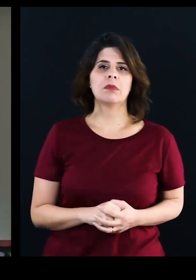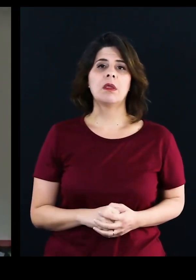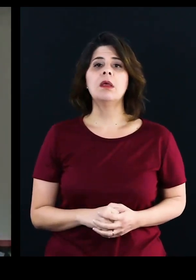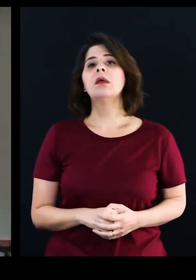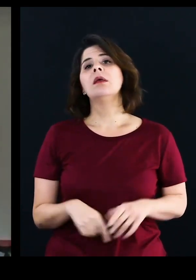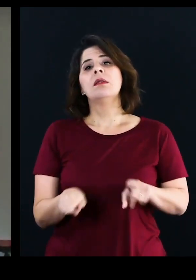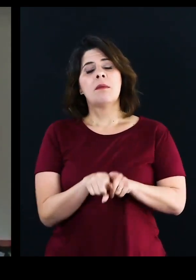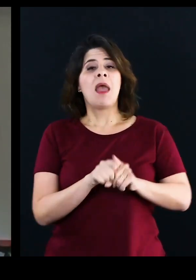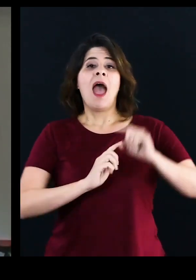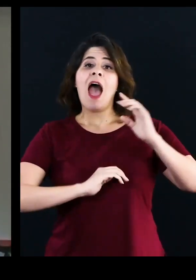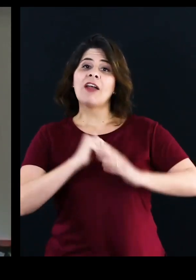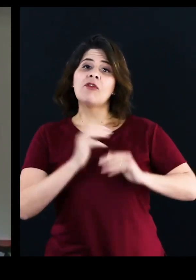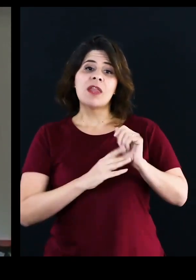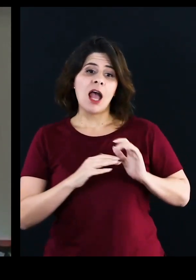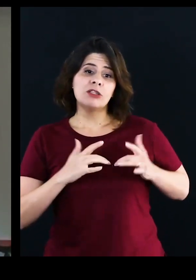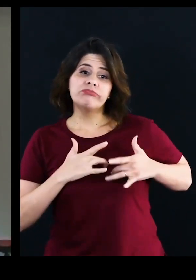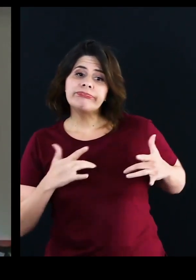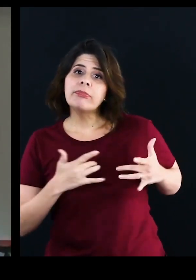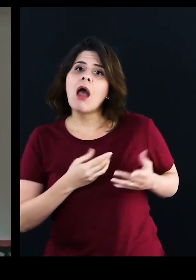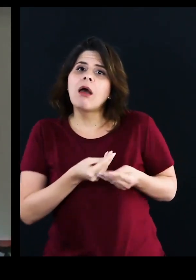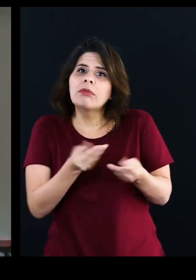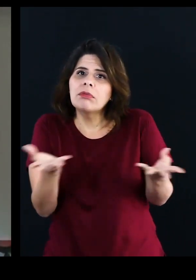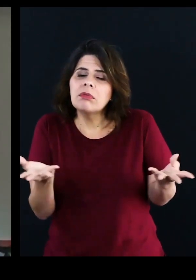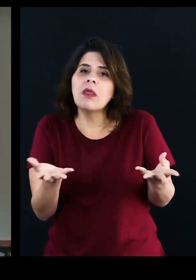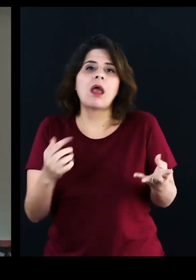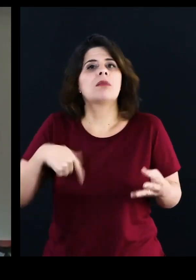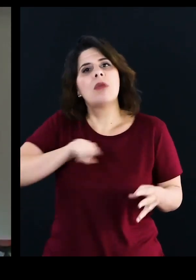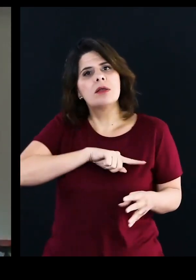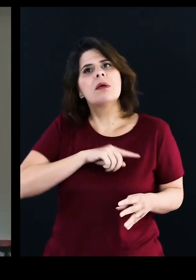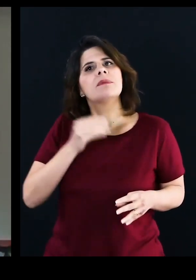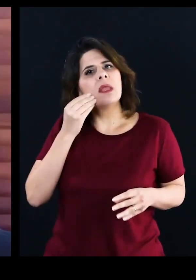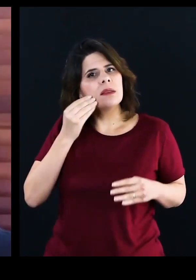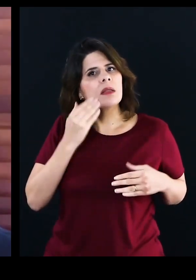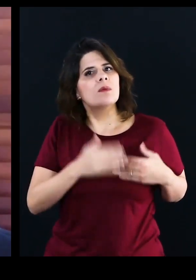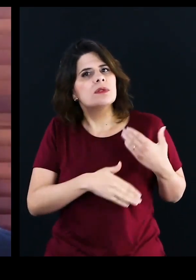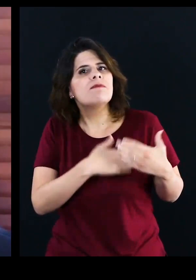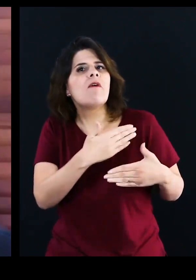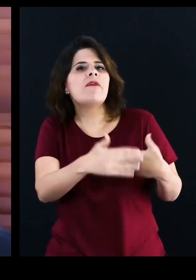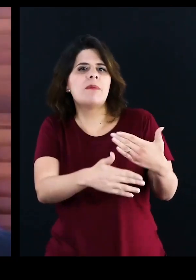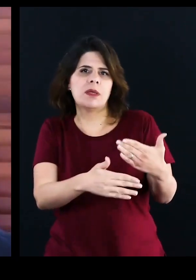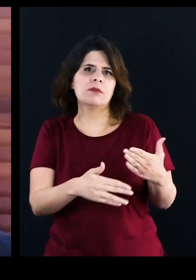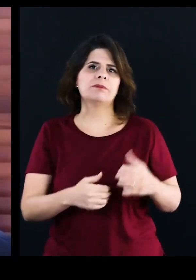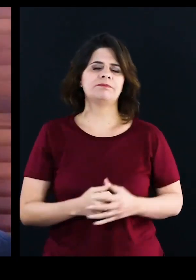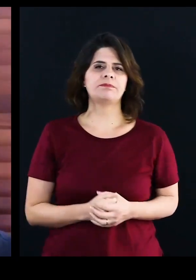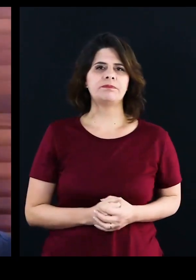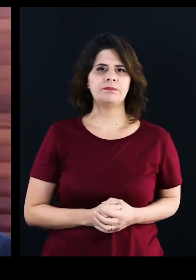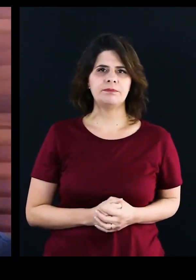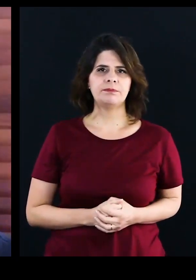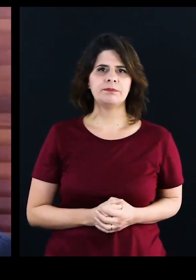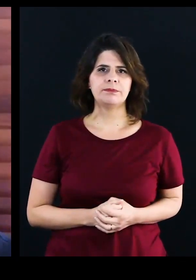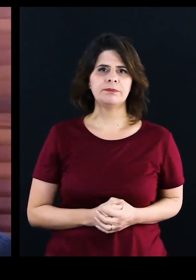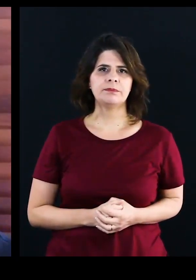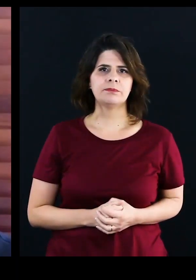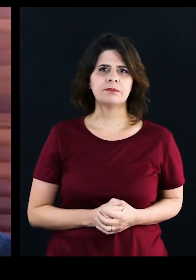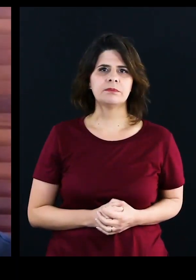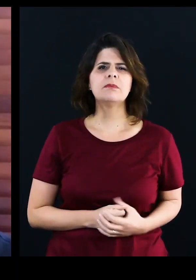tudo isso está sendo desenvolvido na medida do possível, quer dizer, os recursos estão sendo transferidos. Você já tem uma previsão quando volta presencialmente? Eu sei que é a